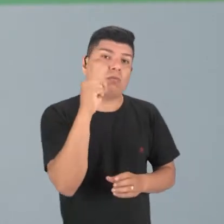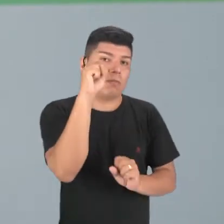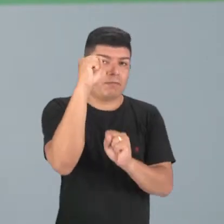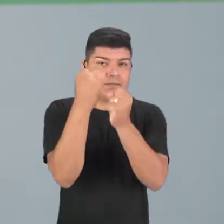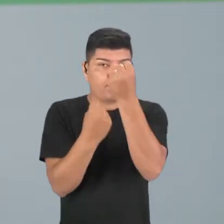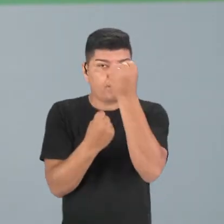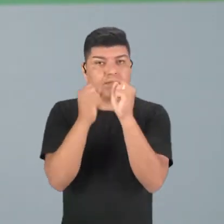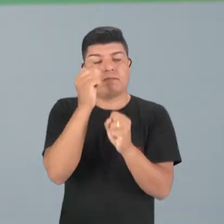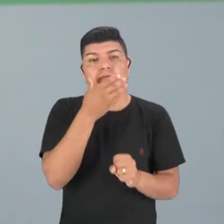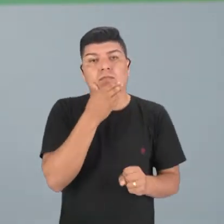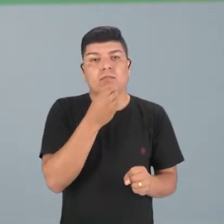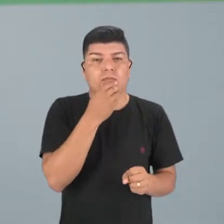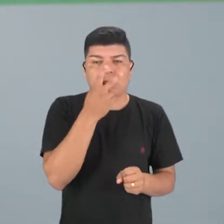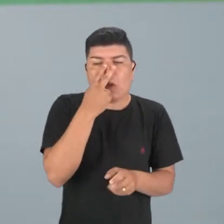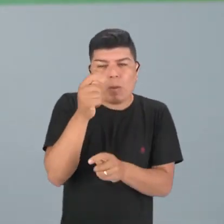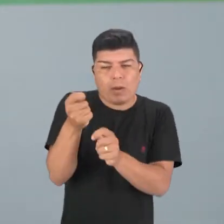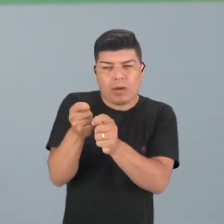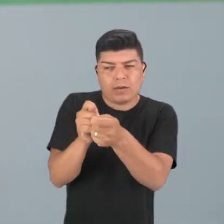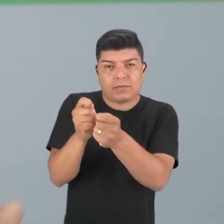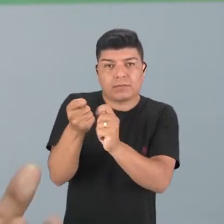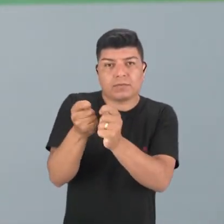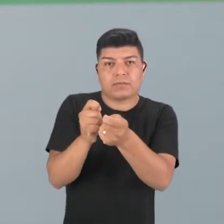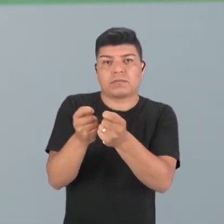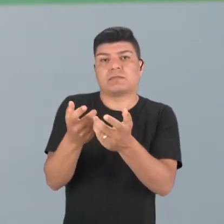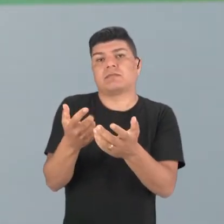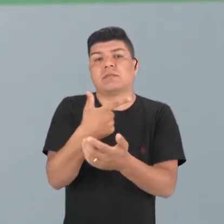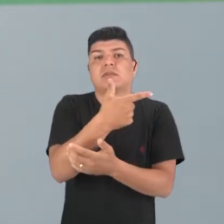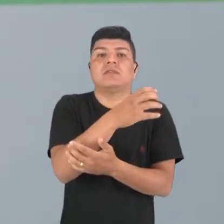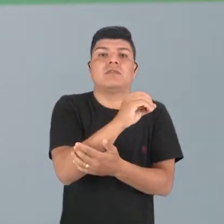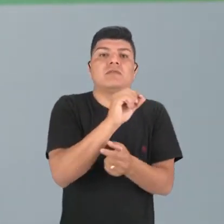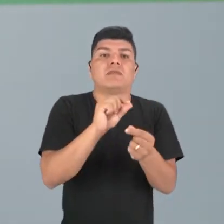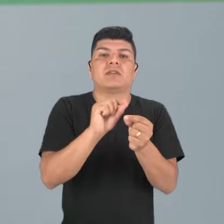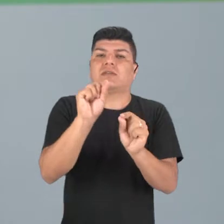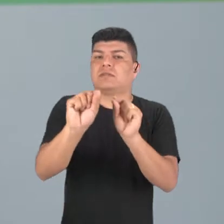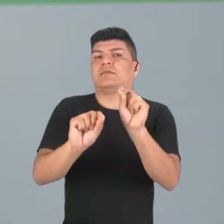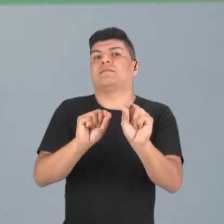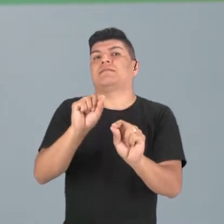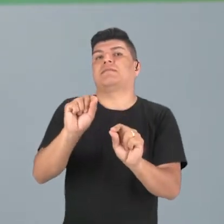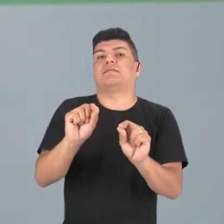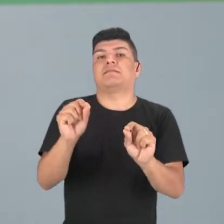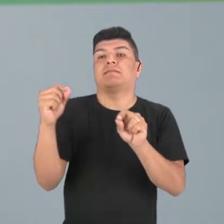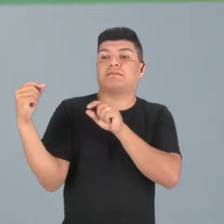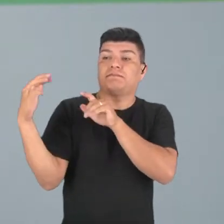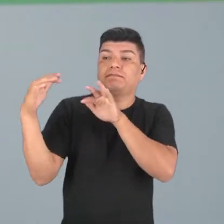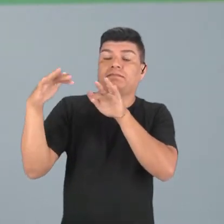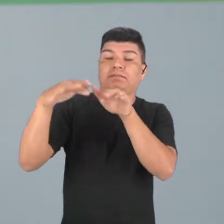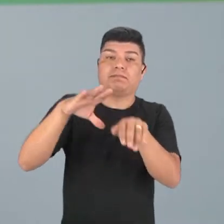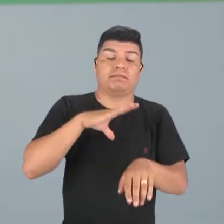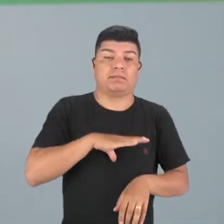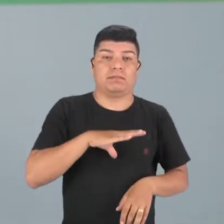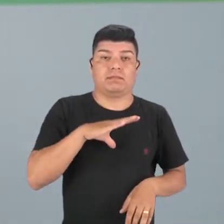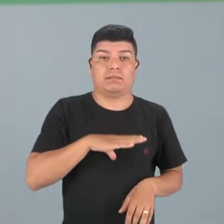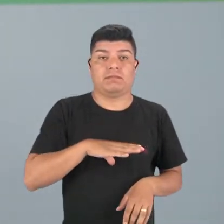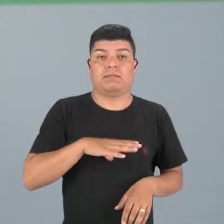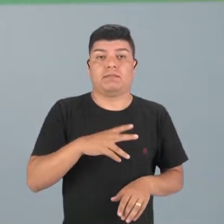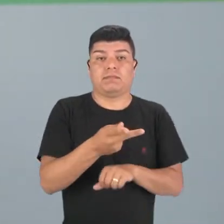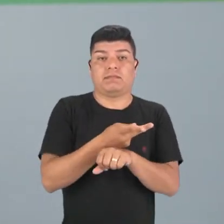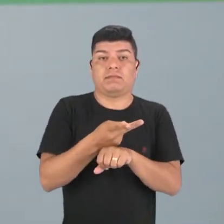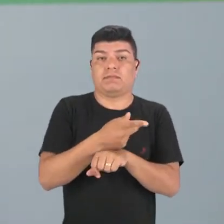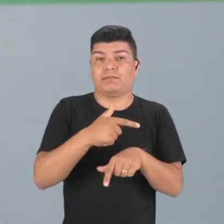um homem que está ali conduzindo essa máquina. E esses 20 homens vão fazer o quê? Eles vêm para a cidade em busca de